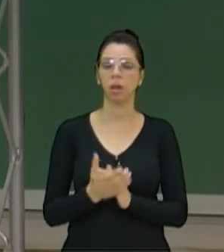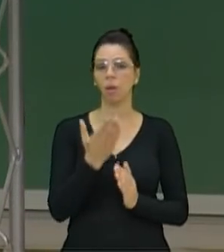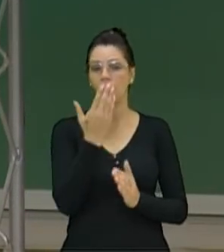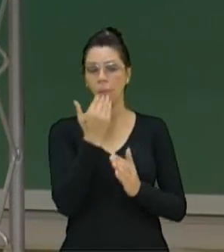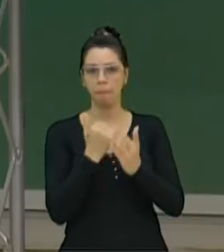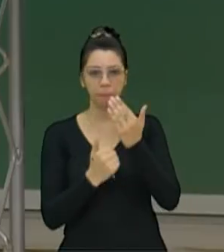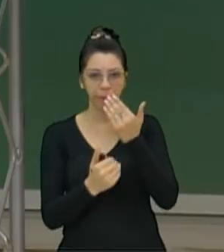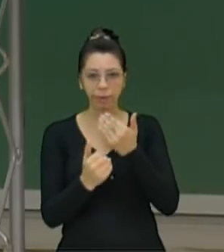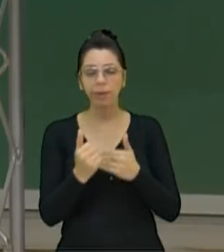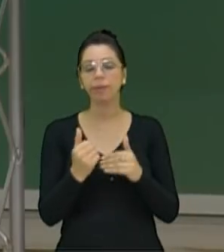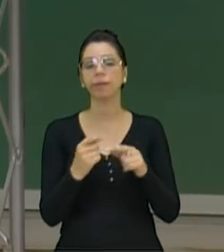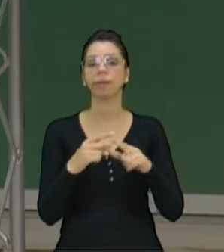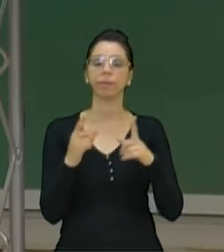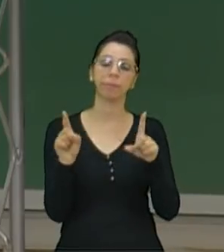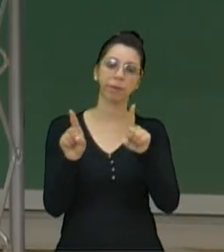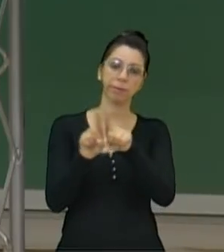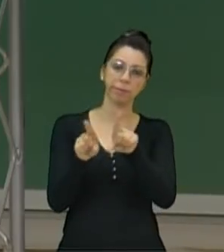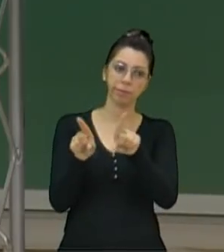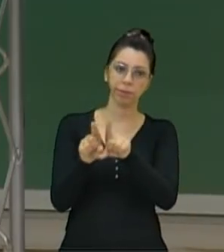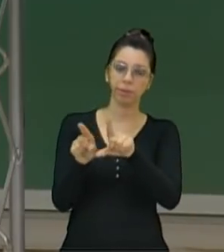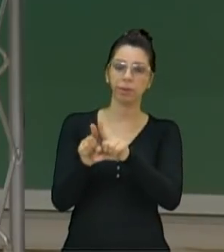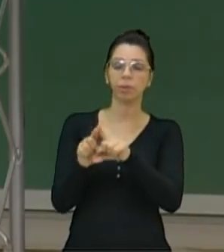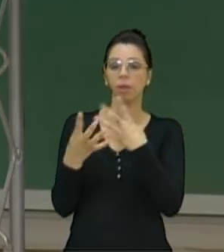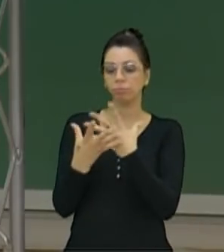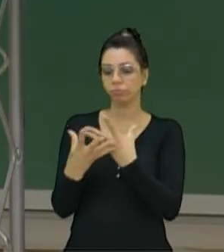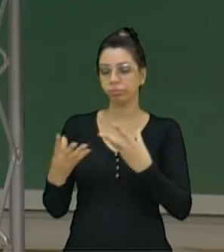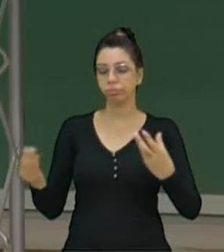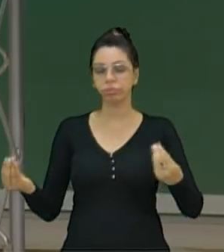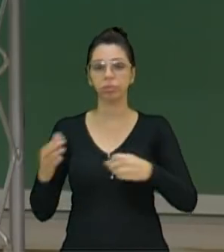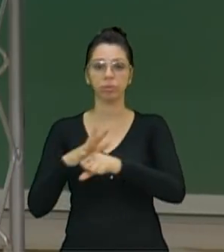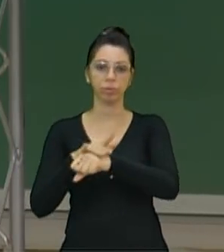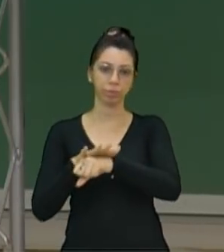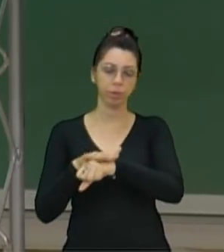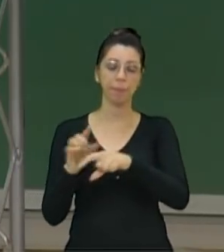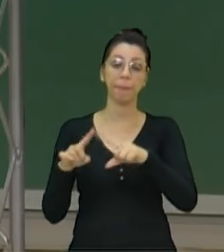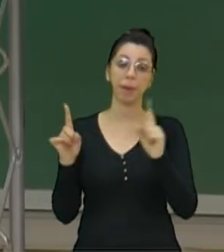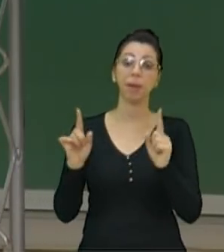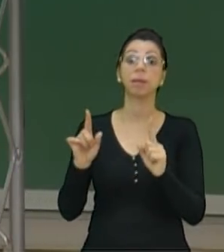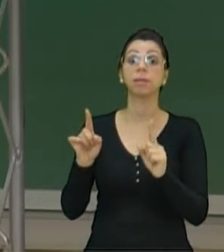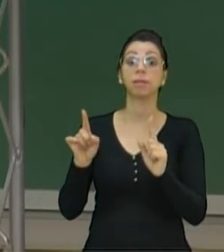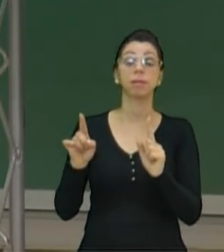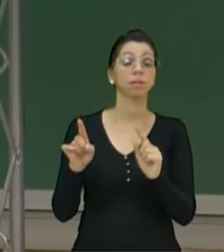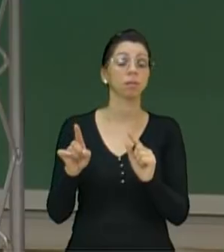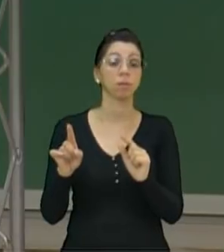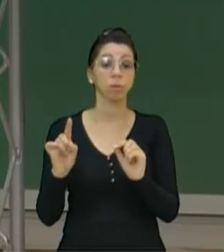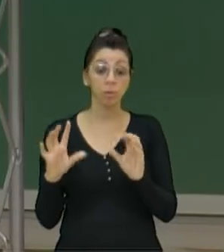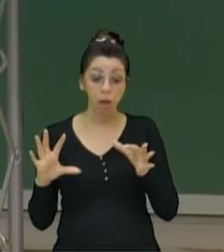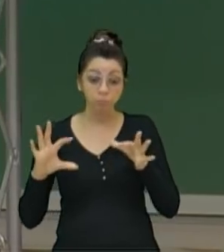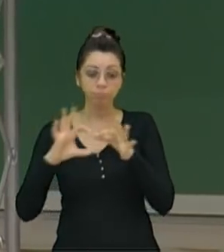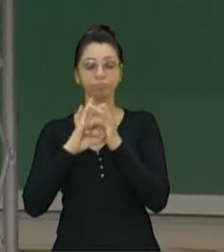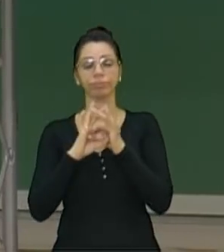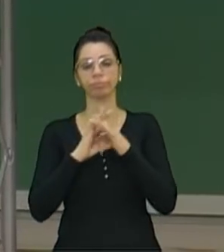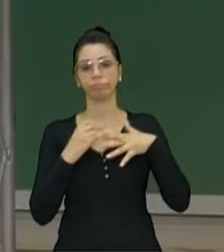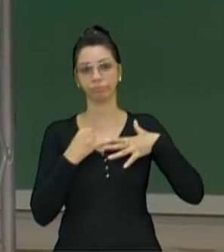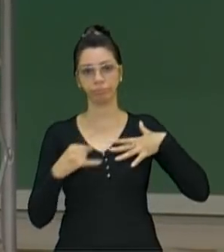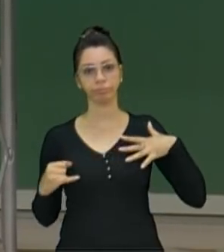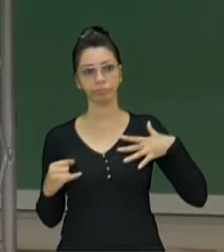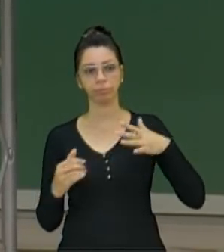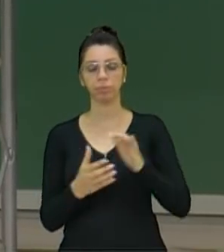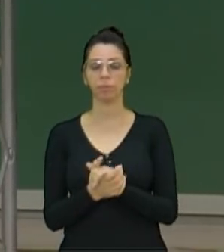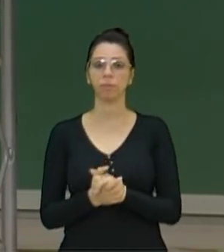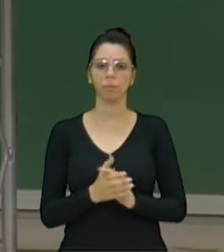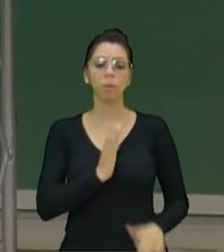ele também atue aí, né, na eliminação de toxinas do nosso corpo, mas ele não faz parte do sistema linfático, tá?